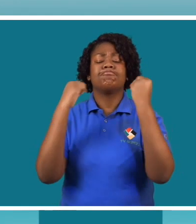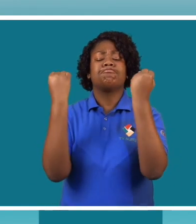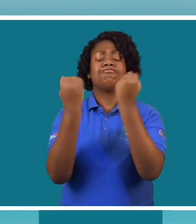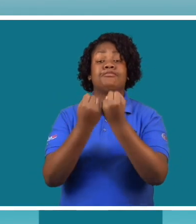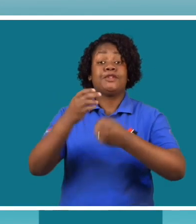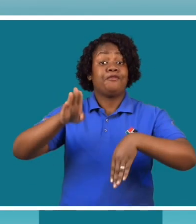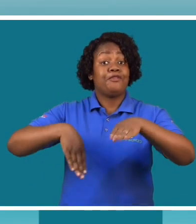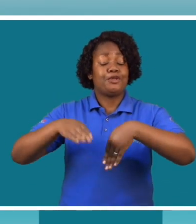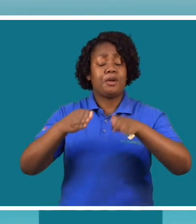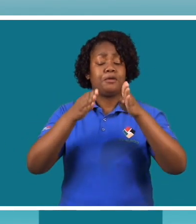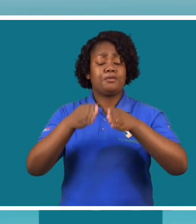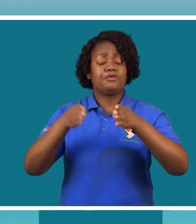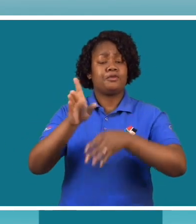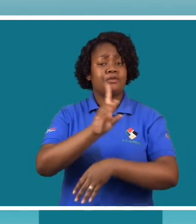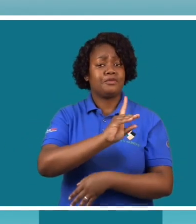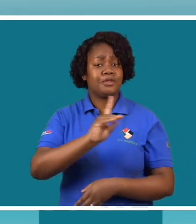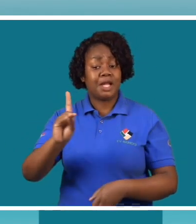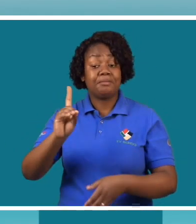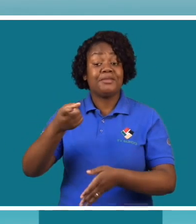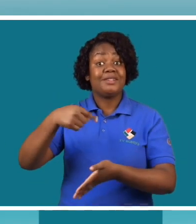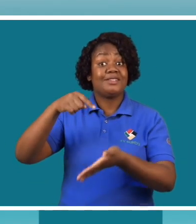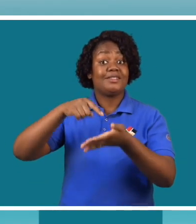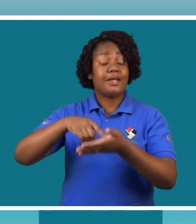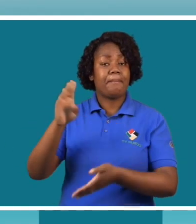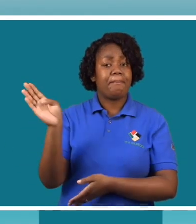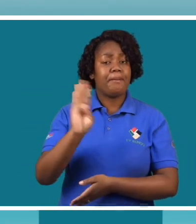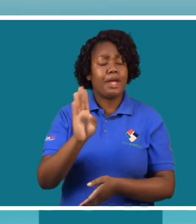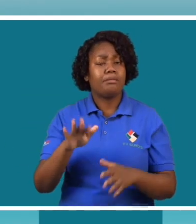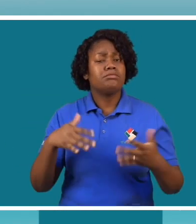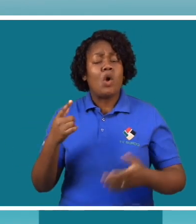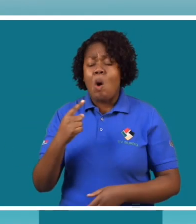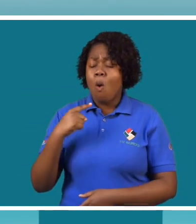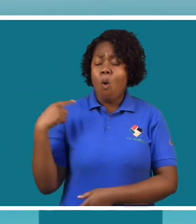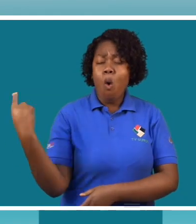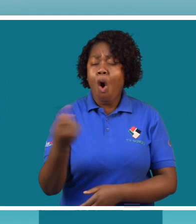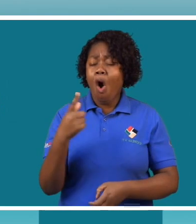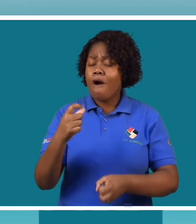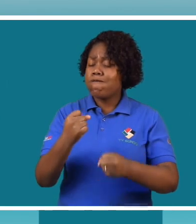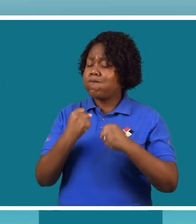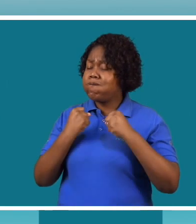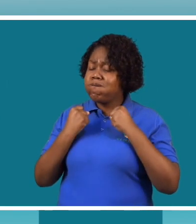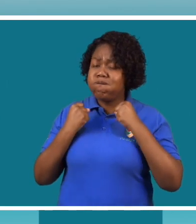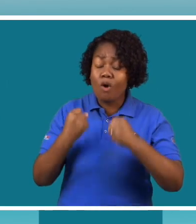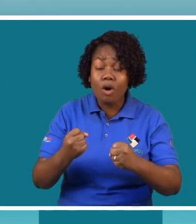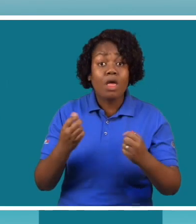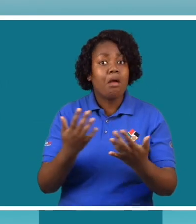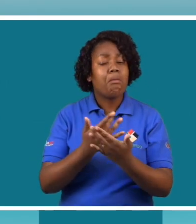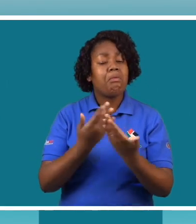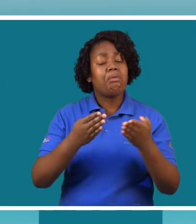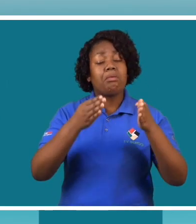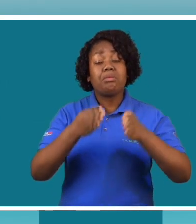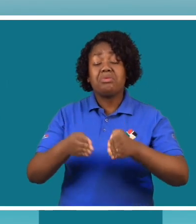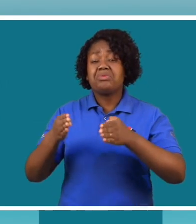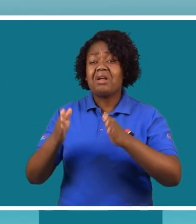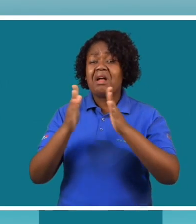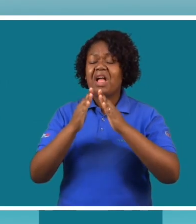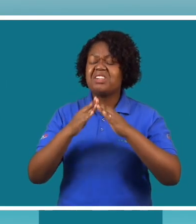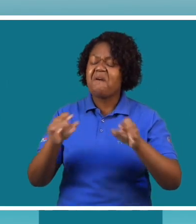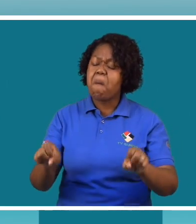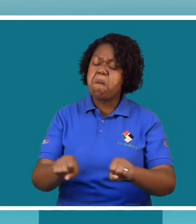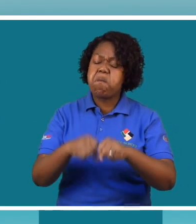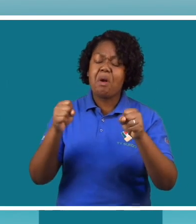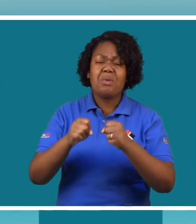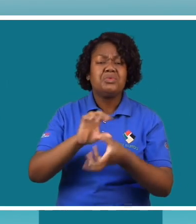A Associação Desportiva de Pessoas com Deficiência na cidade da Beira recebeu diversos produtos, desde alimentos a produtos